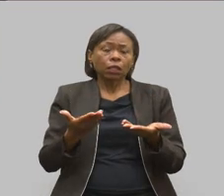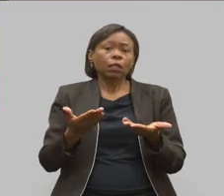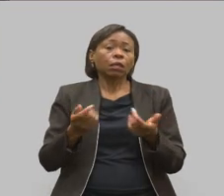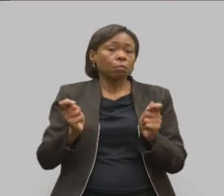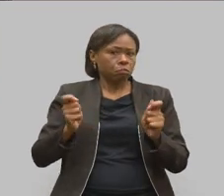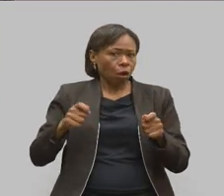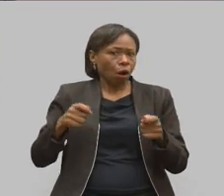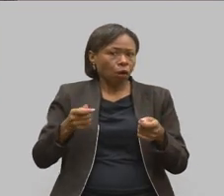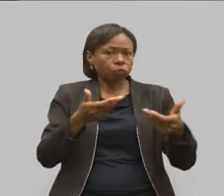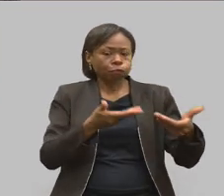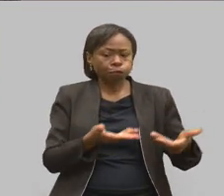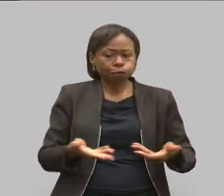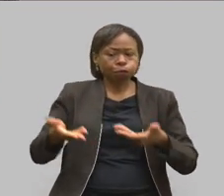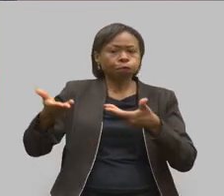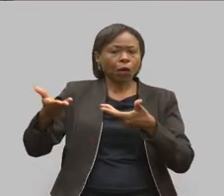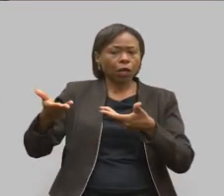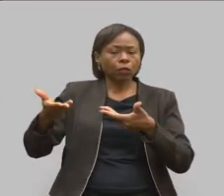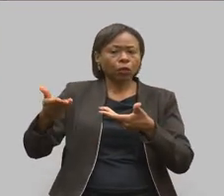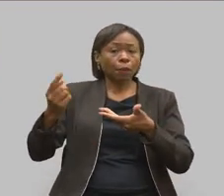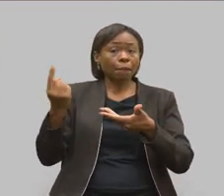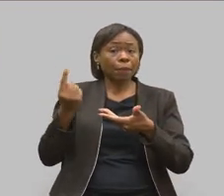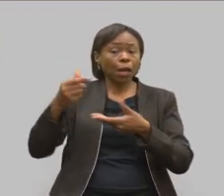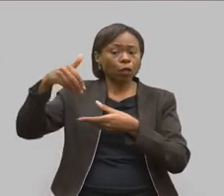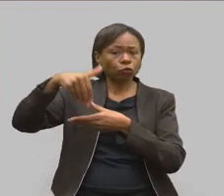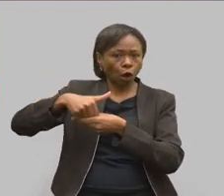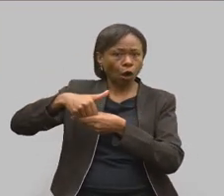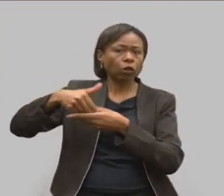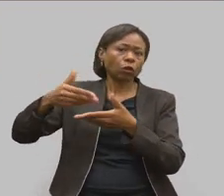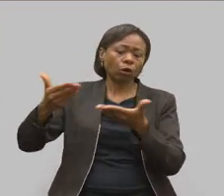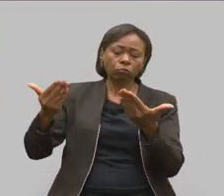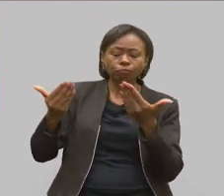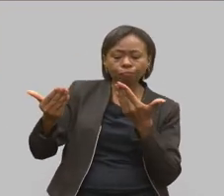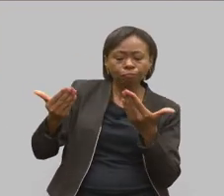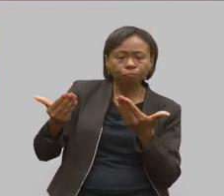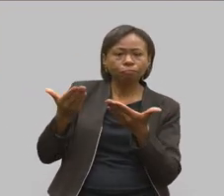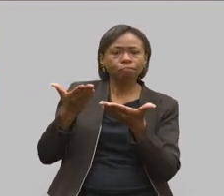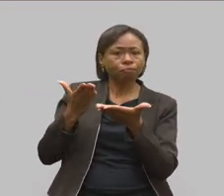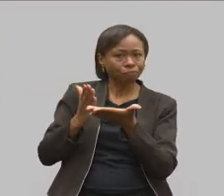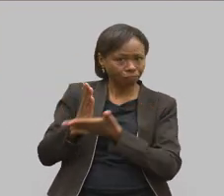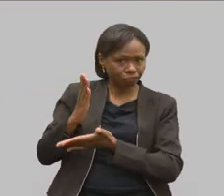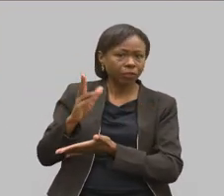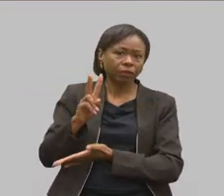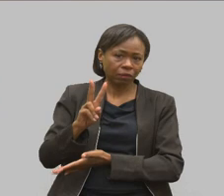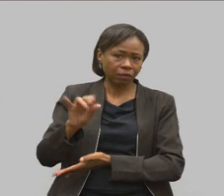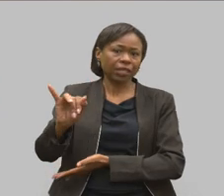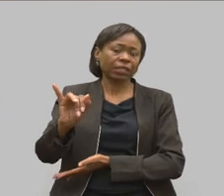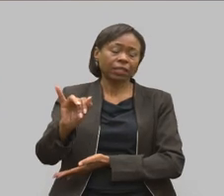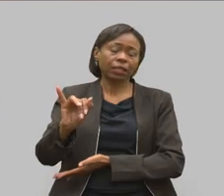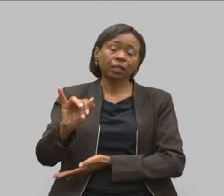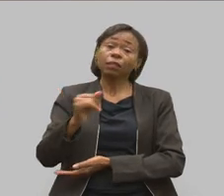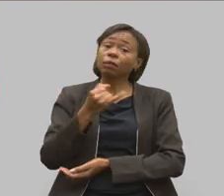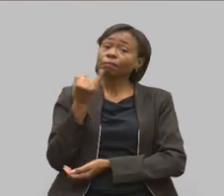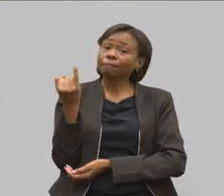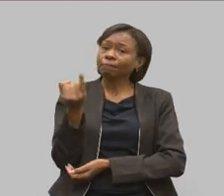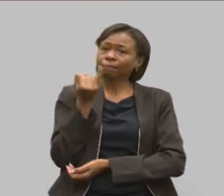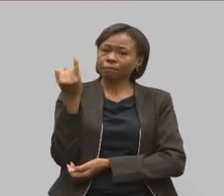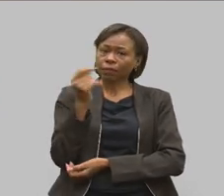ser apreciado e aprovado em primeiro turno então é importante que vocês saibam